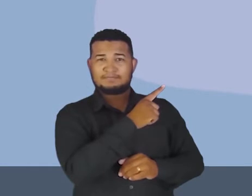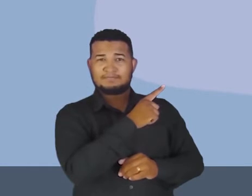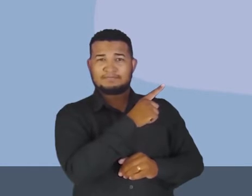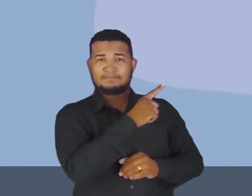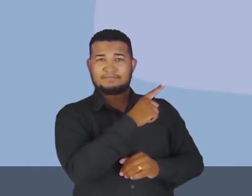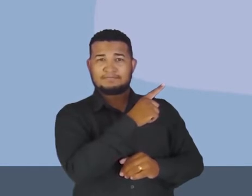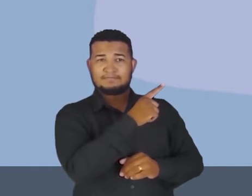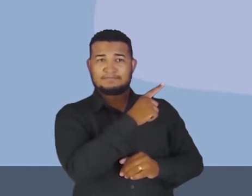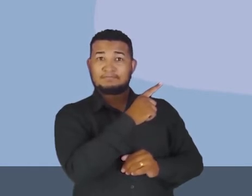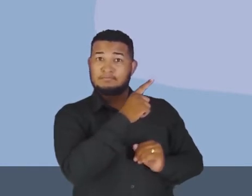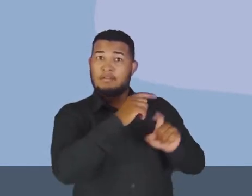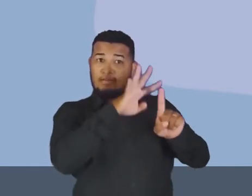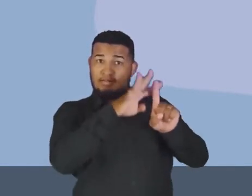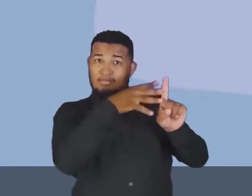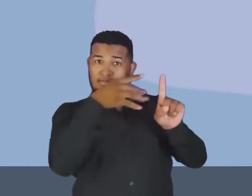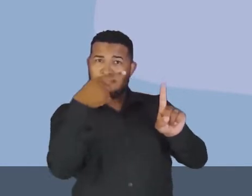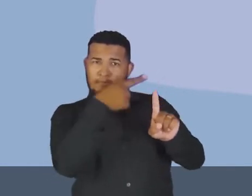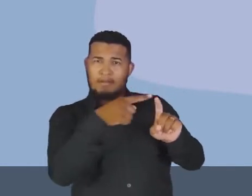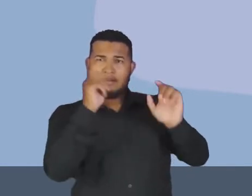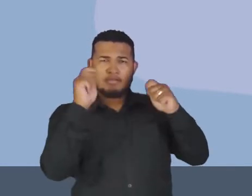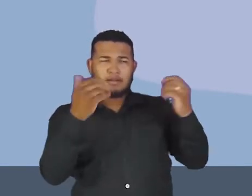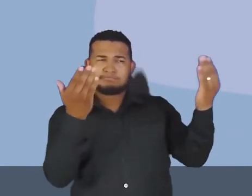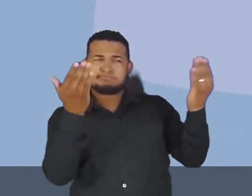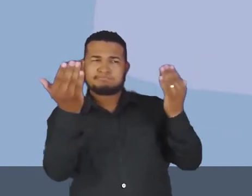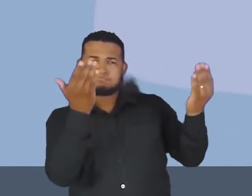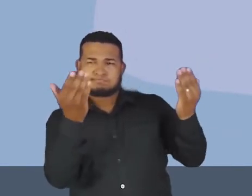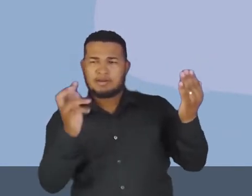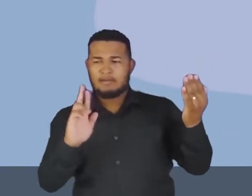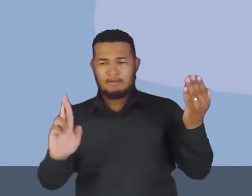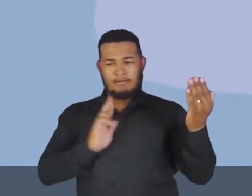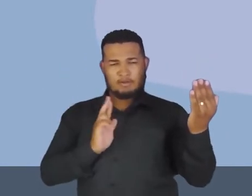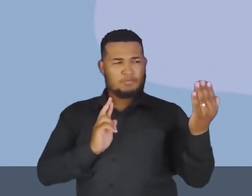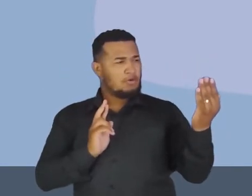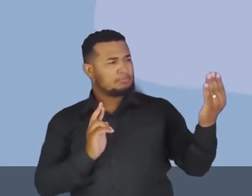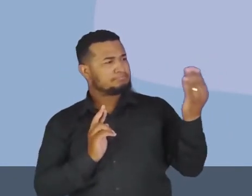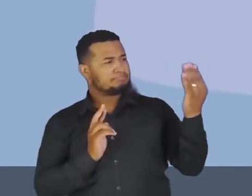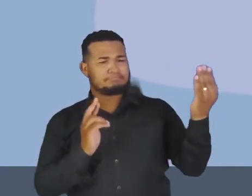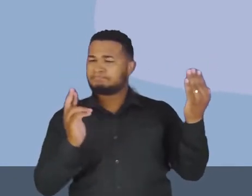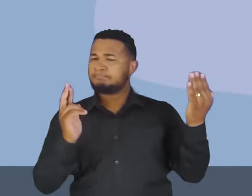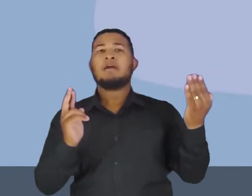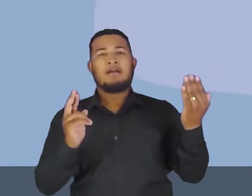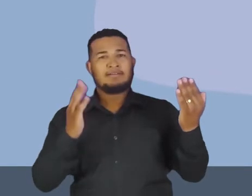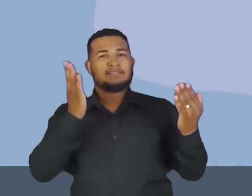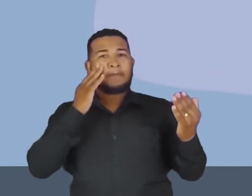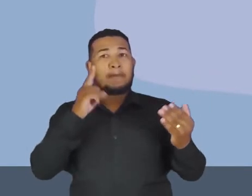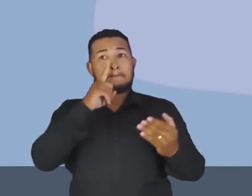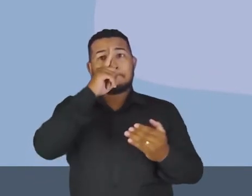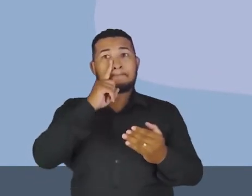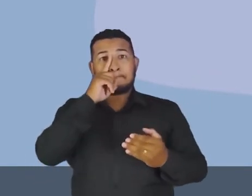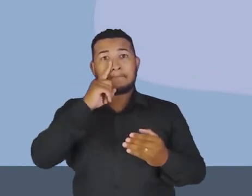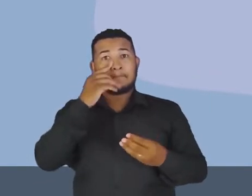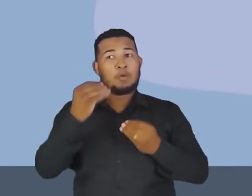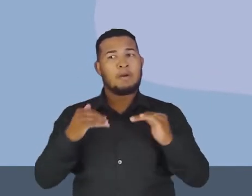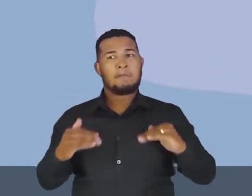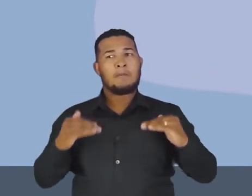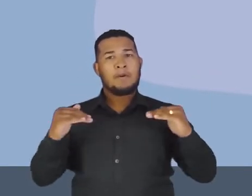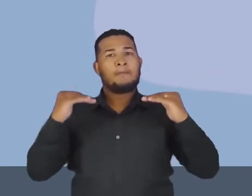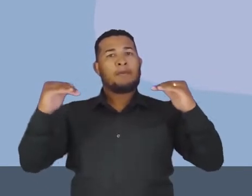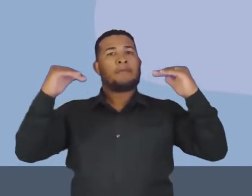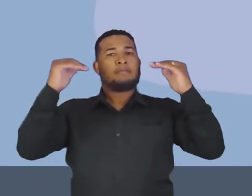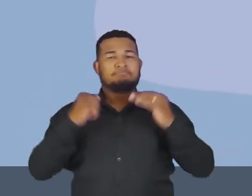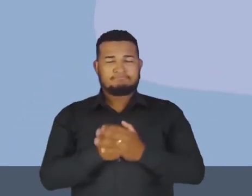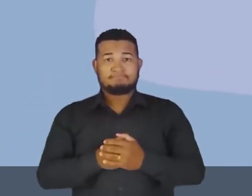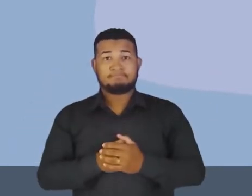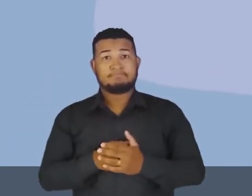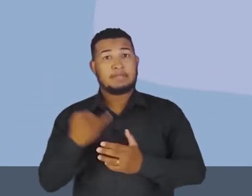que você está vendo e você pode colocar dentro desse sistema de classificação que nós aprendemos, de risco elevado, risco baixo, certo? É muito importante que